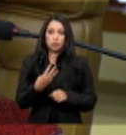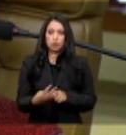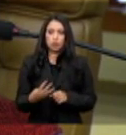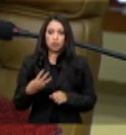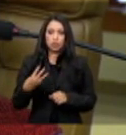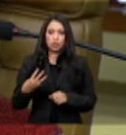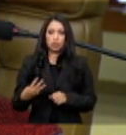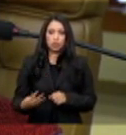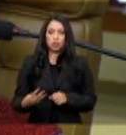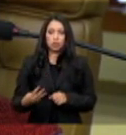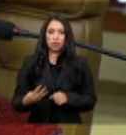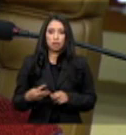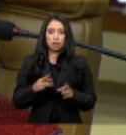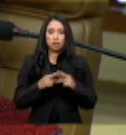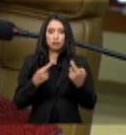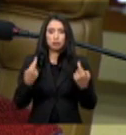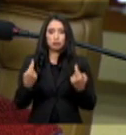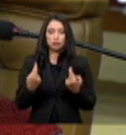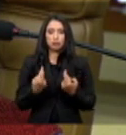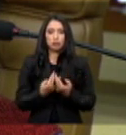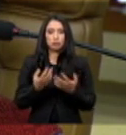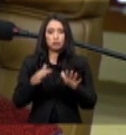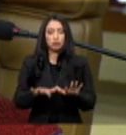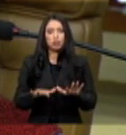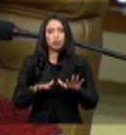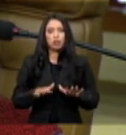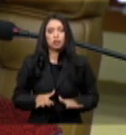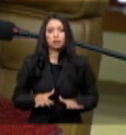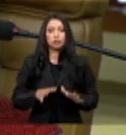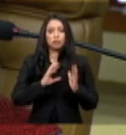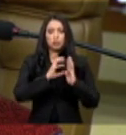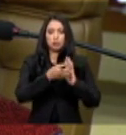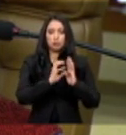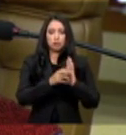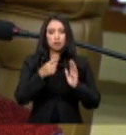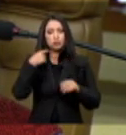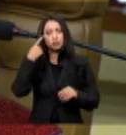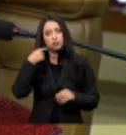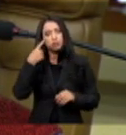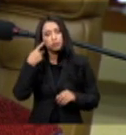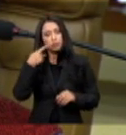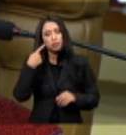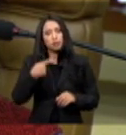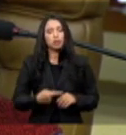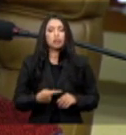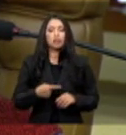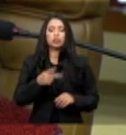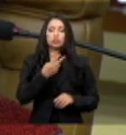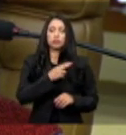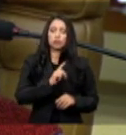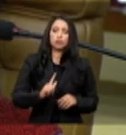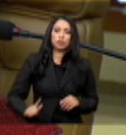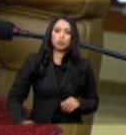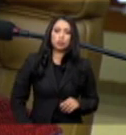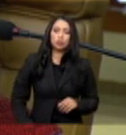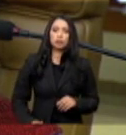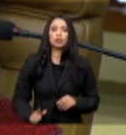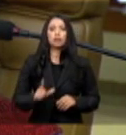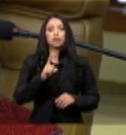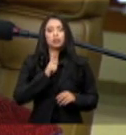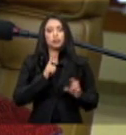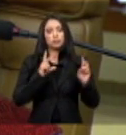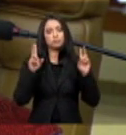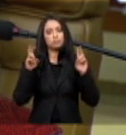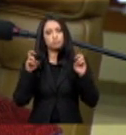33 audiências de partidos políticos, a advogados, a entidades, a governadores, exatamente sobre